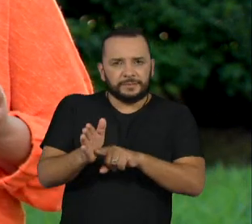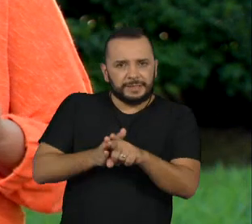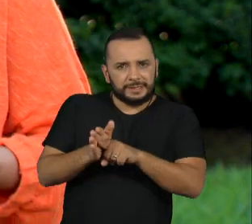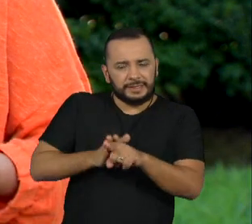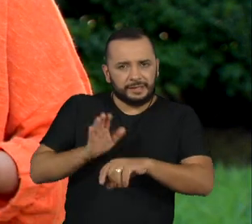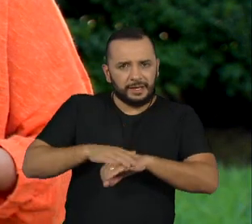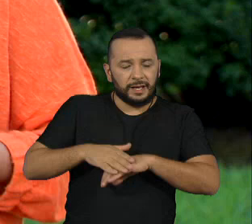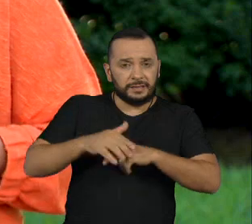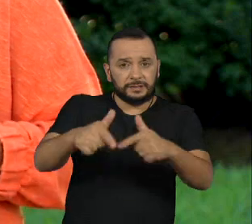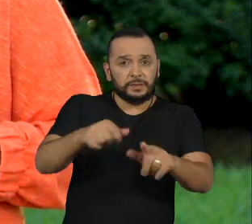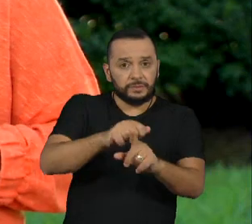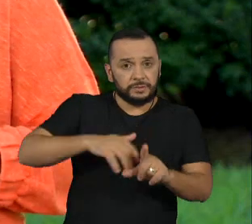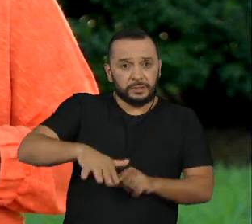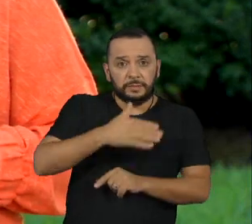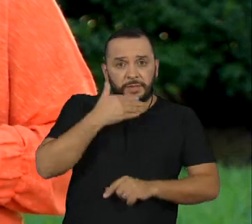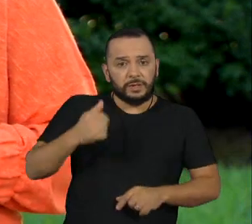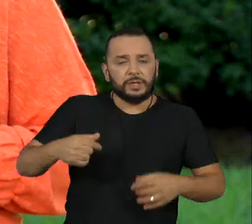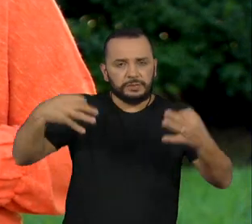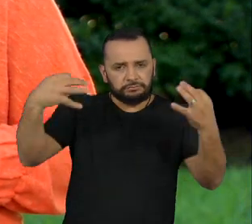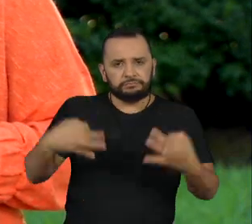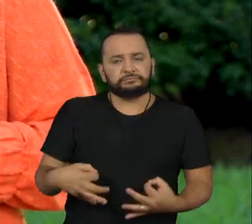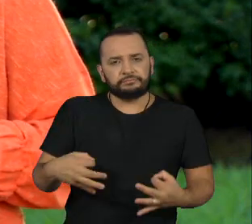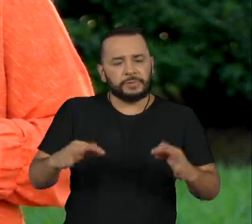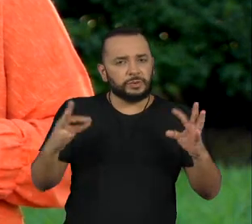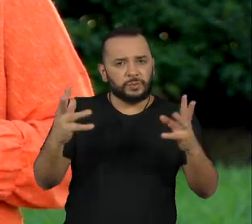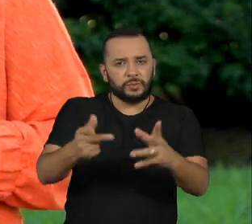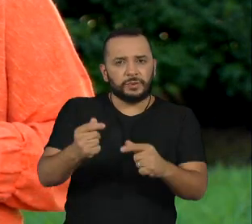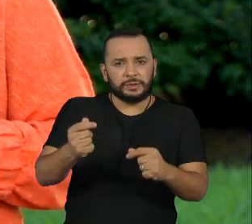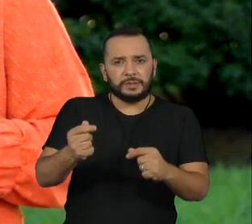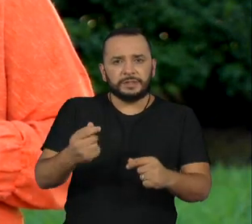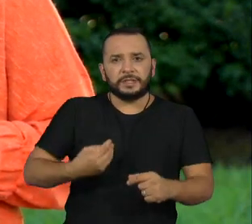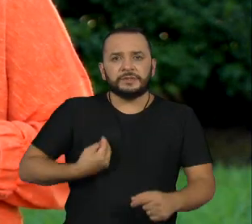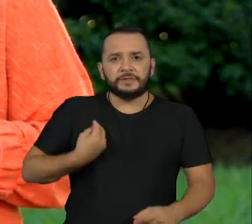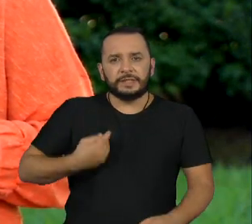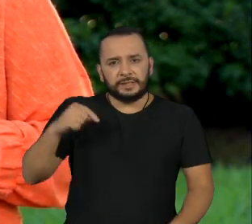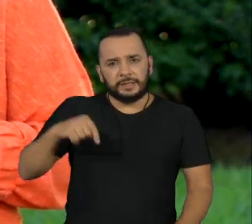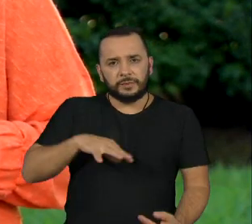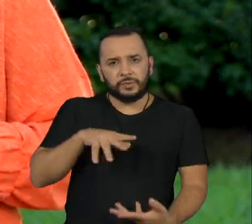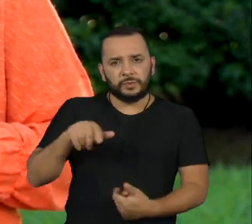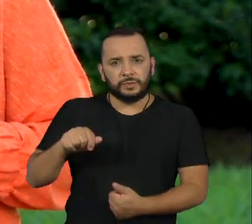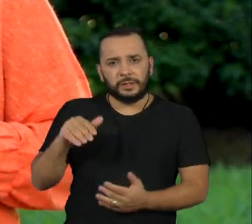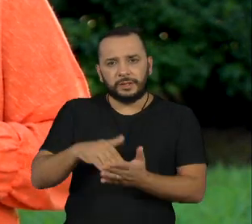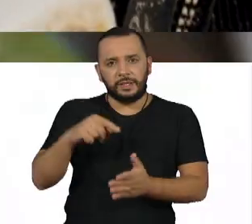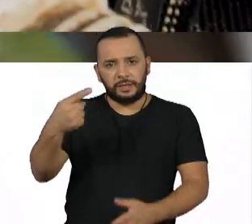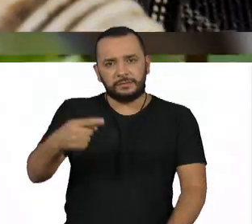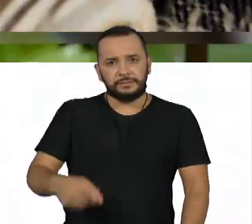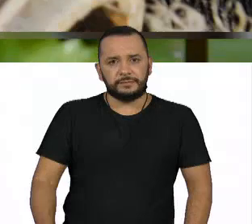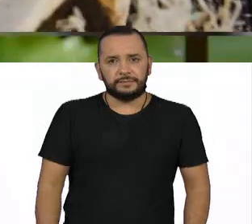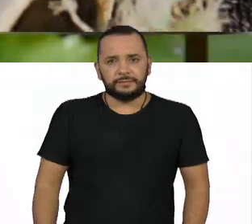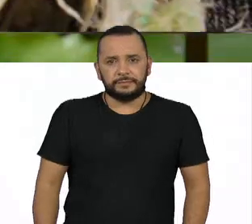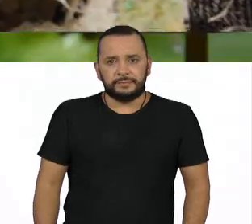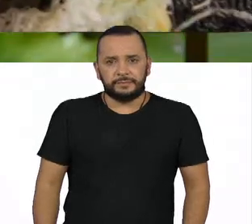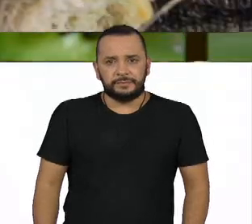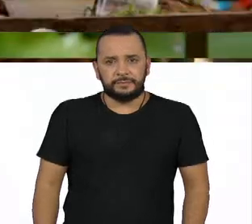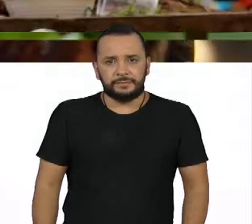mundo melhor e mais digno para todas as formas de vida. Até lá!